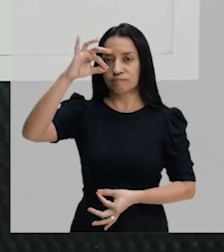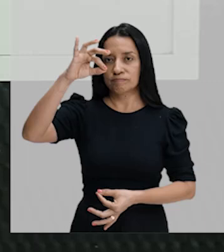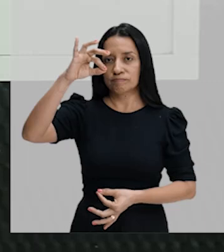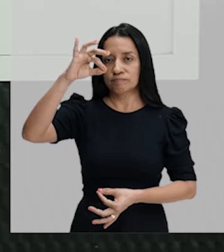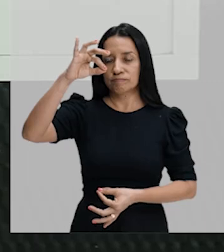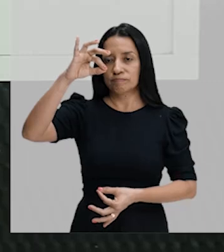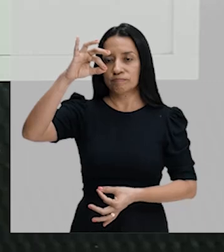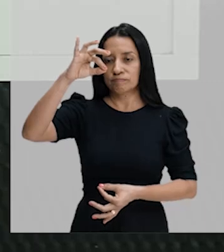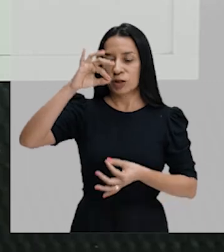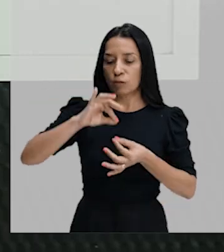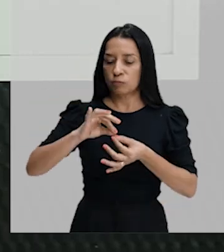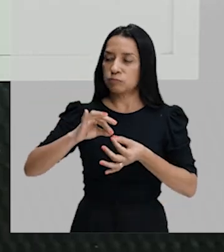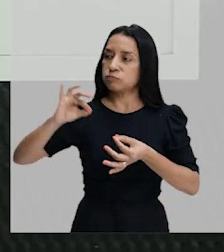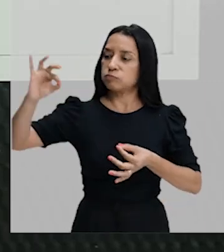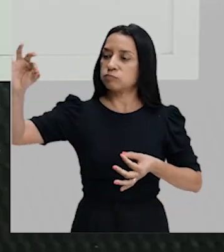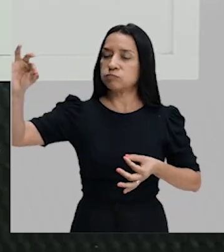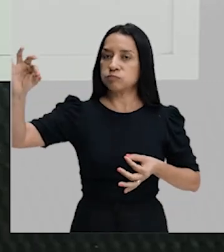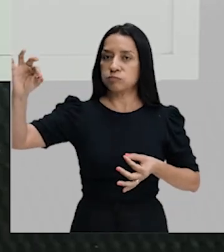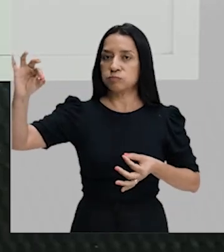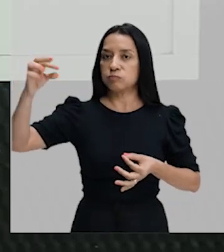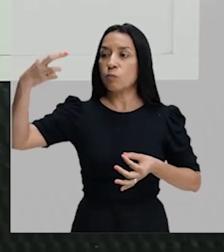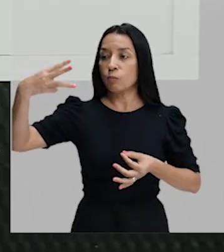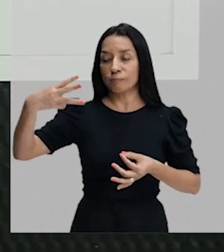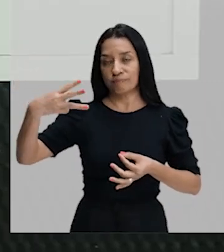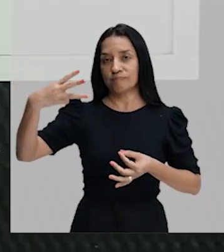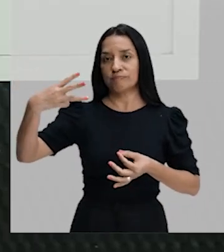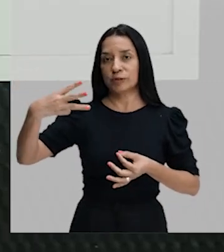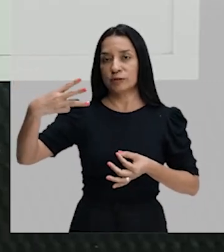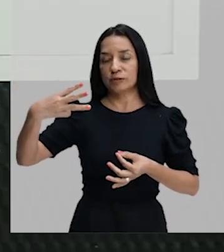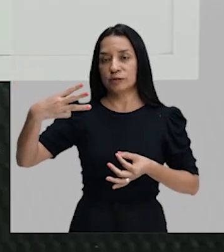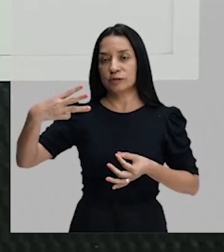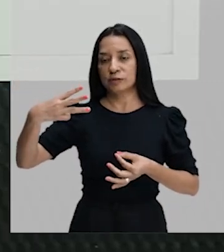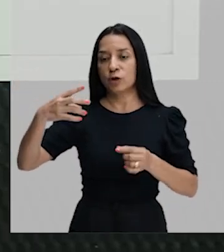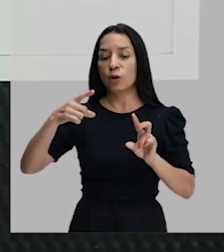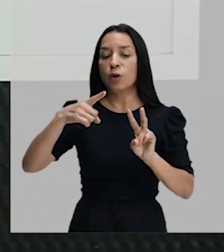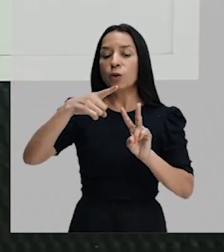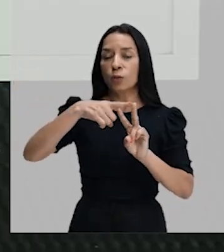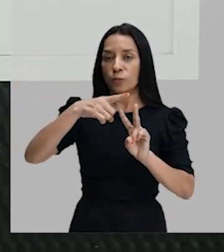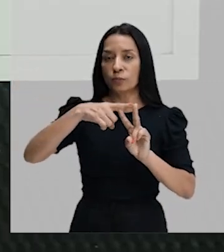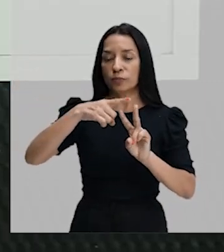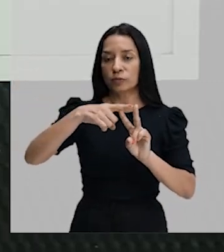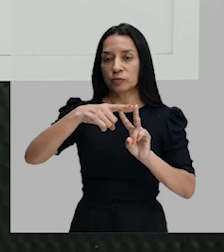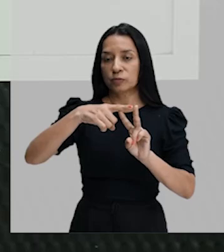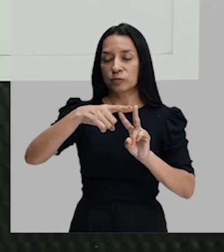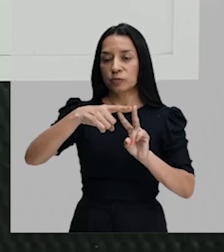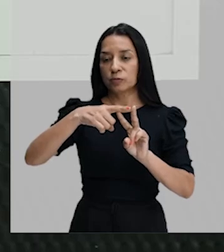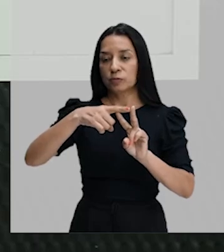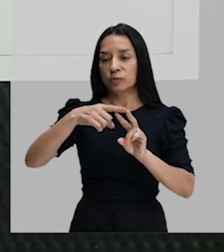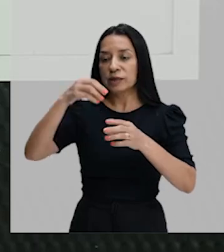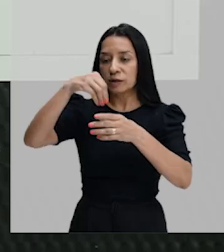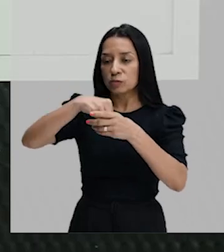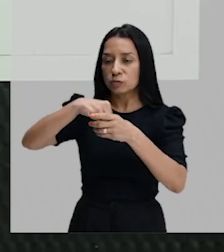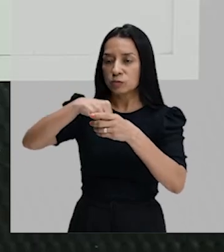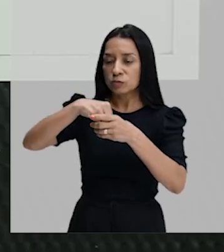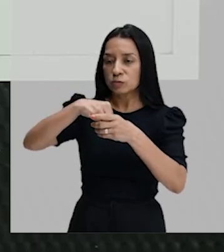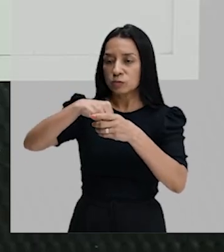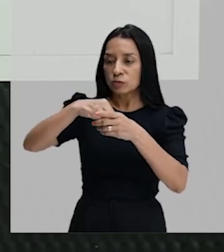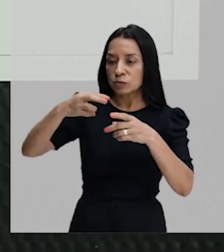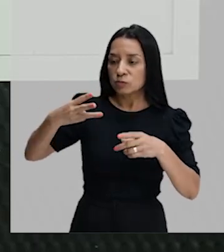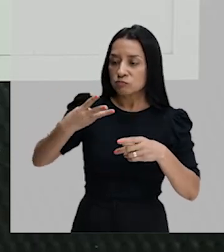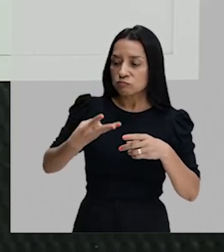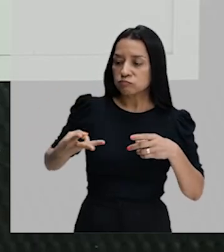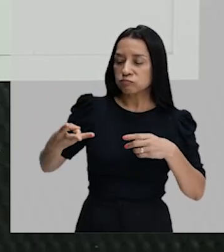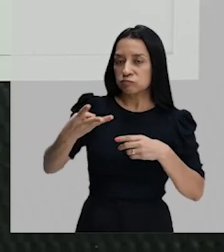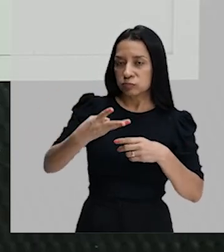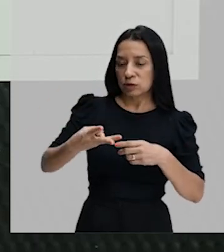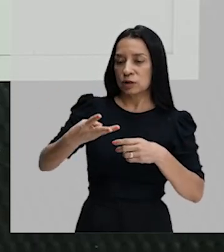nós temos a diagonal, tá certo? Então, o vetor ele vai estar incluso em uma dessas três